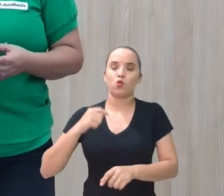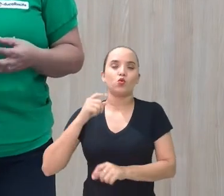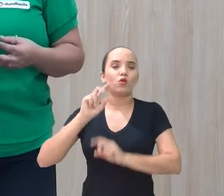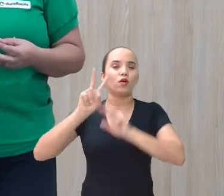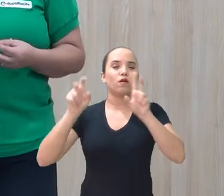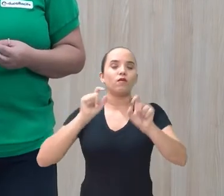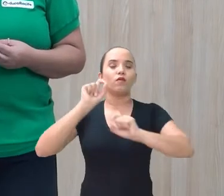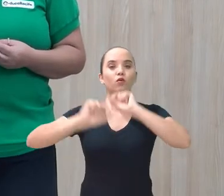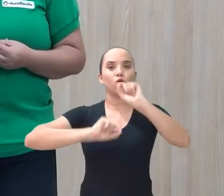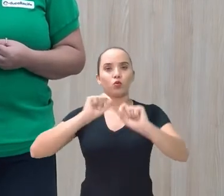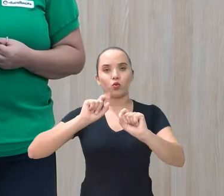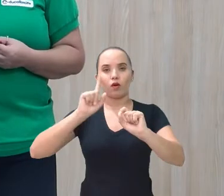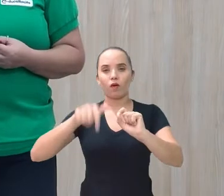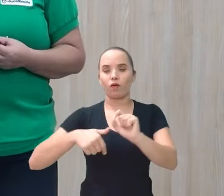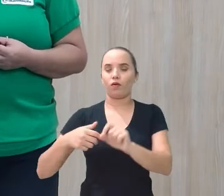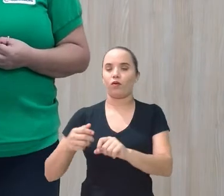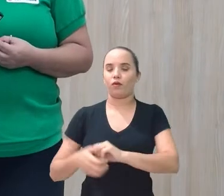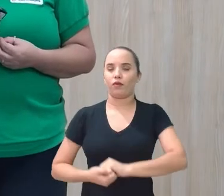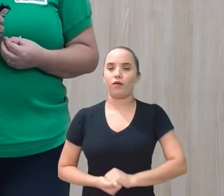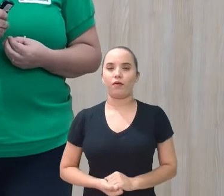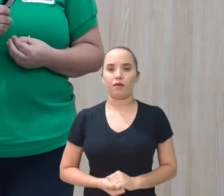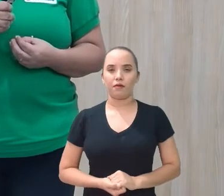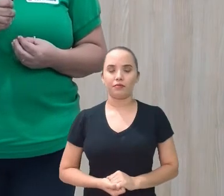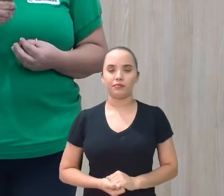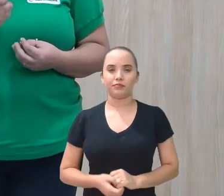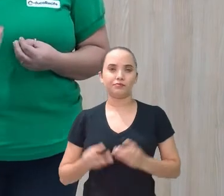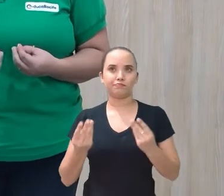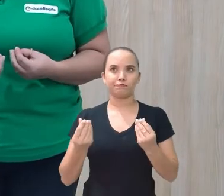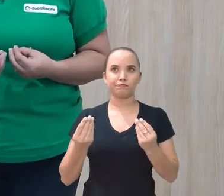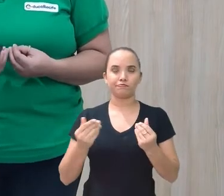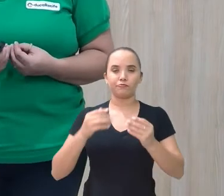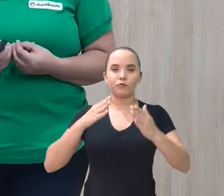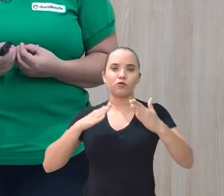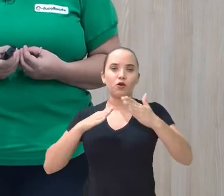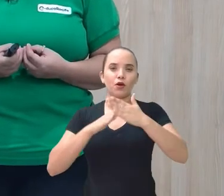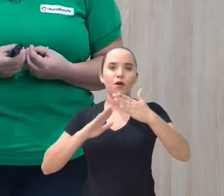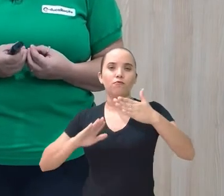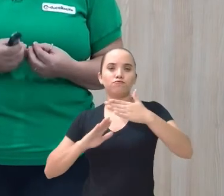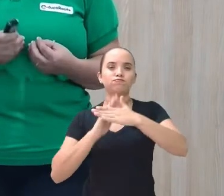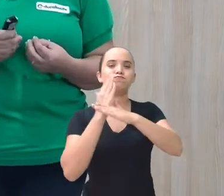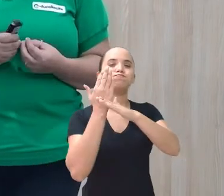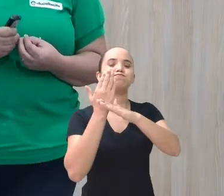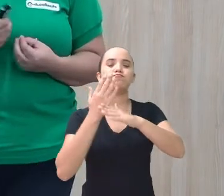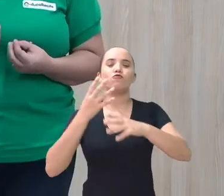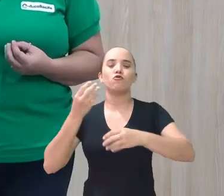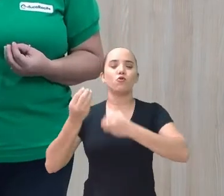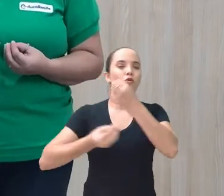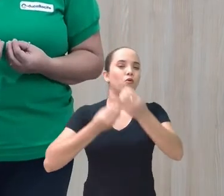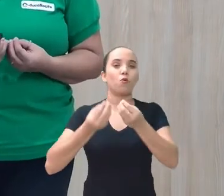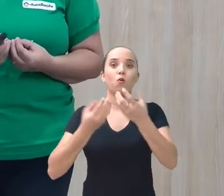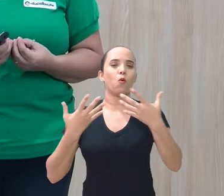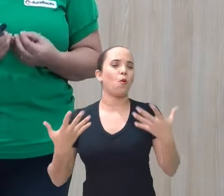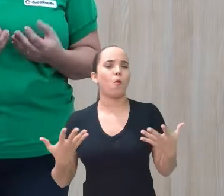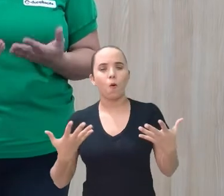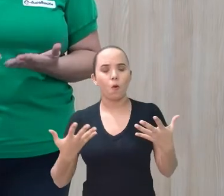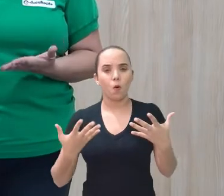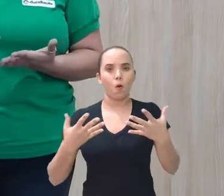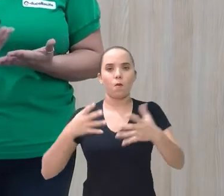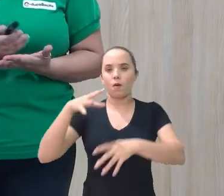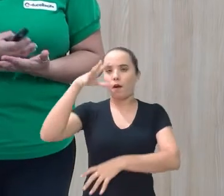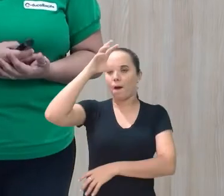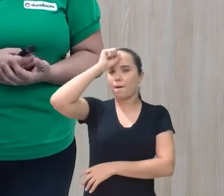falar sobre a questão da romper as barreiras. Como romper essa barreira para